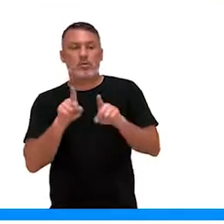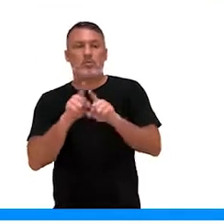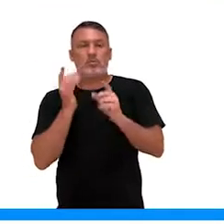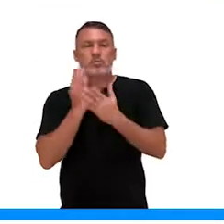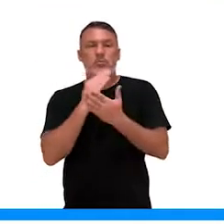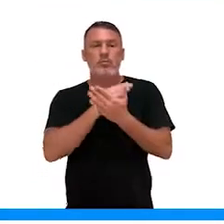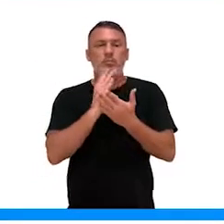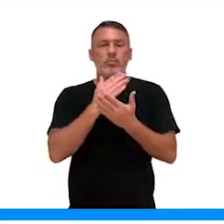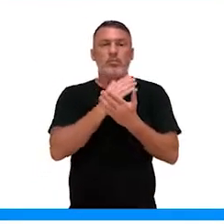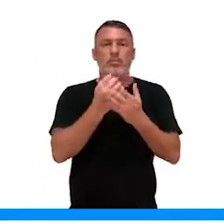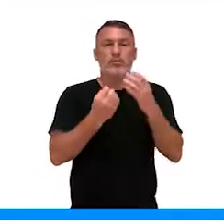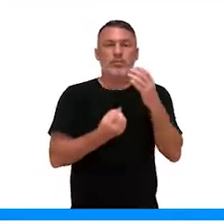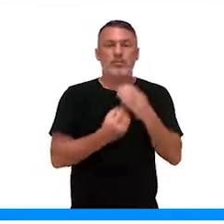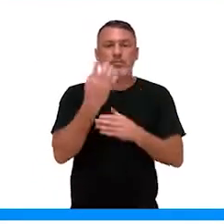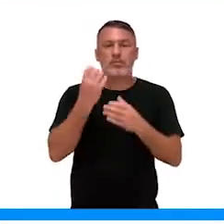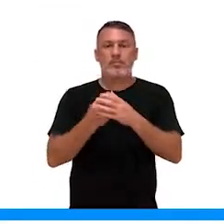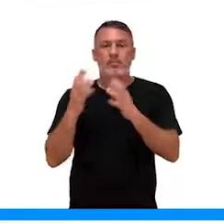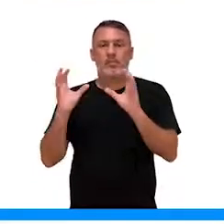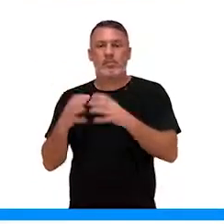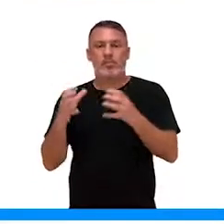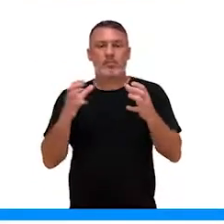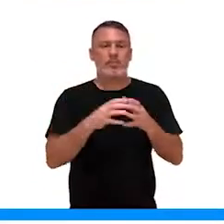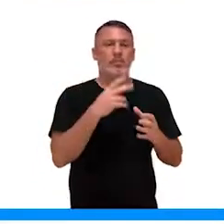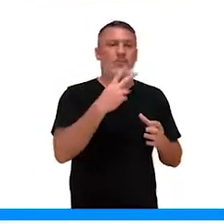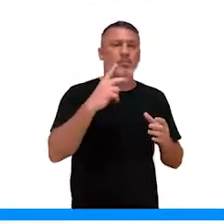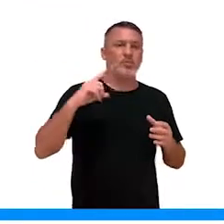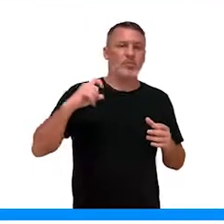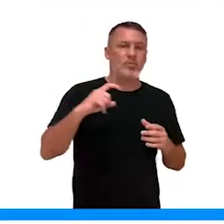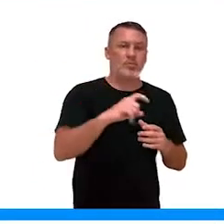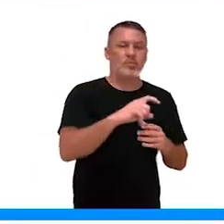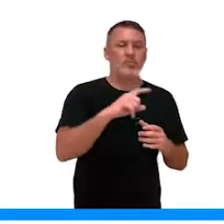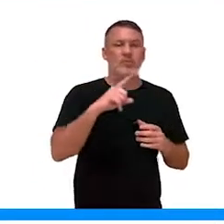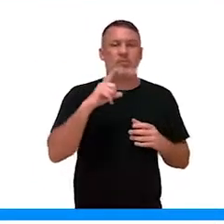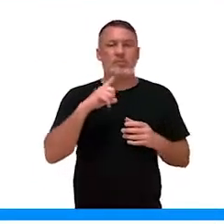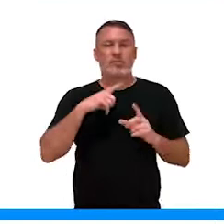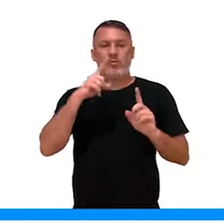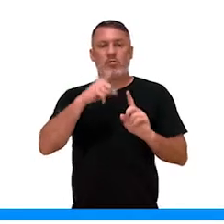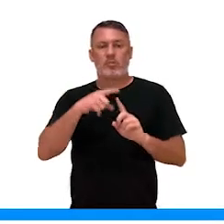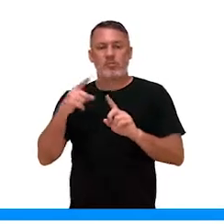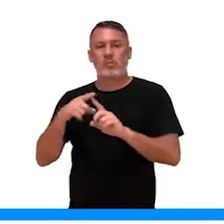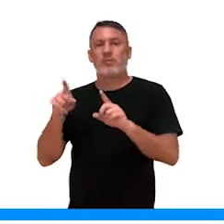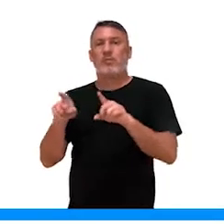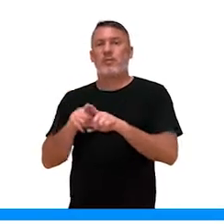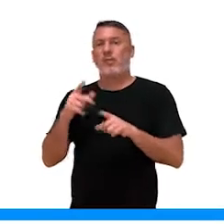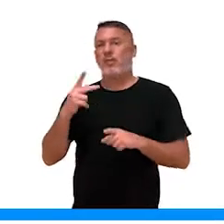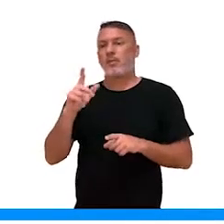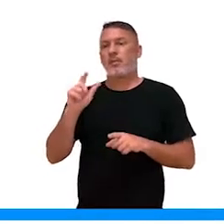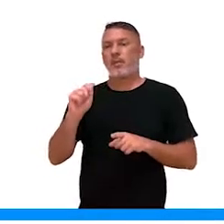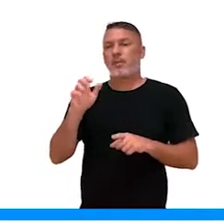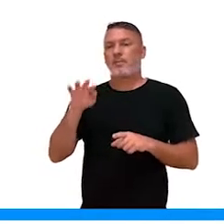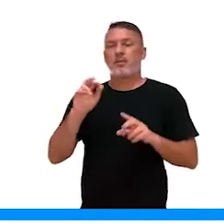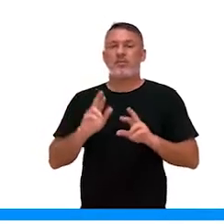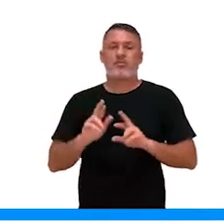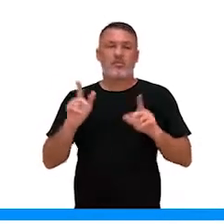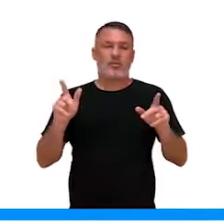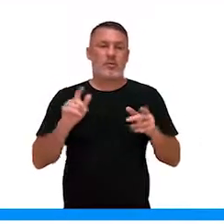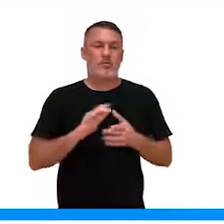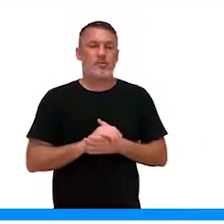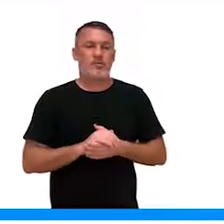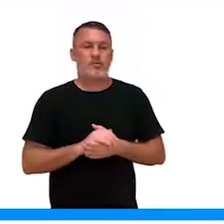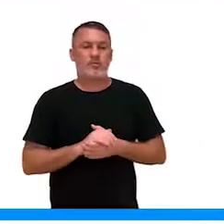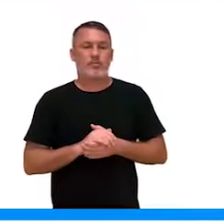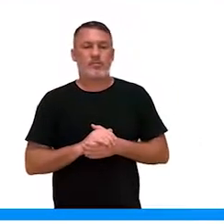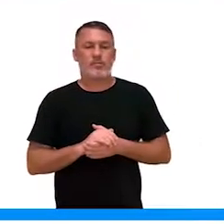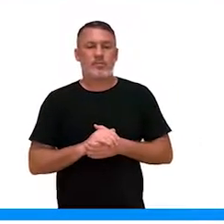a gente pode ter, a partir da formação de 2 ovócitos por 2 espermatozoides, os gêmeos dizigóticos com placentas diferentes.